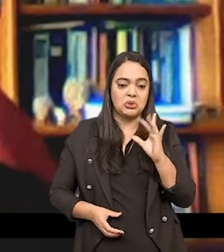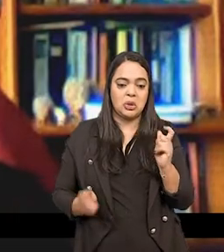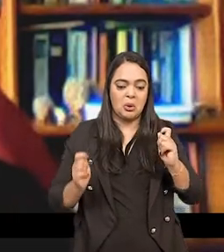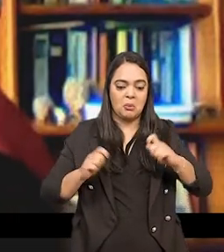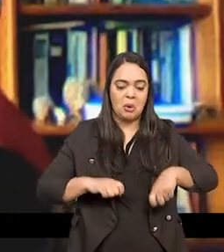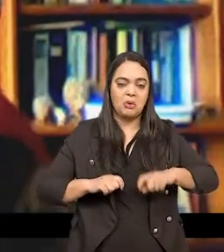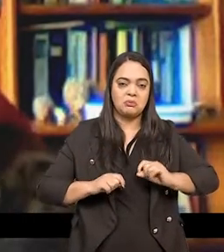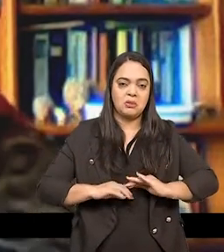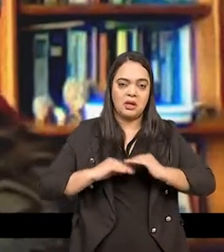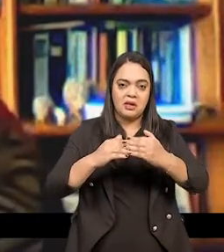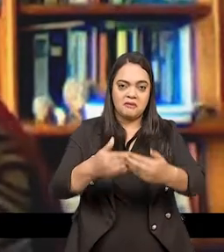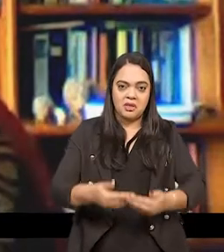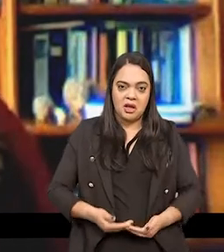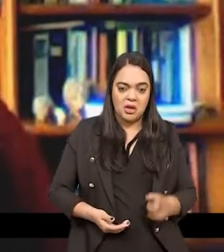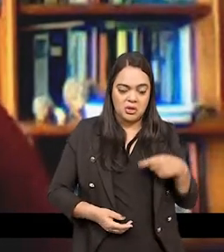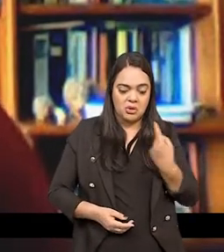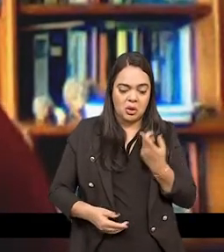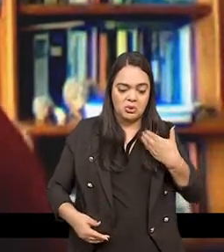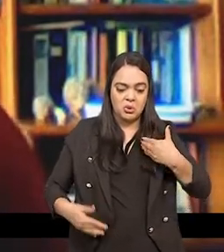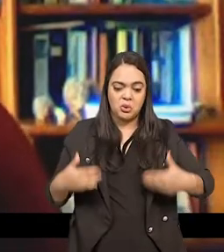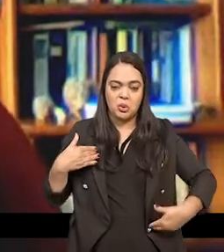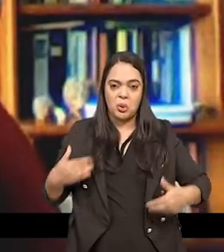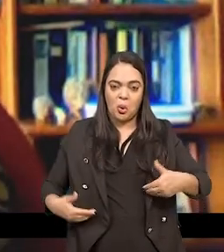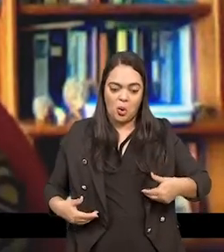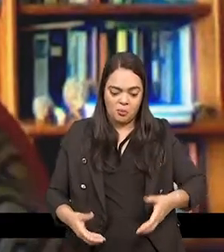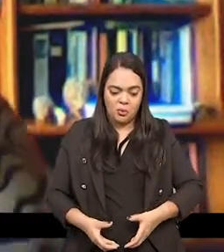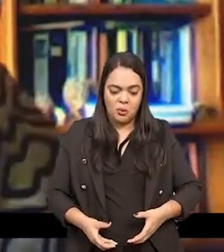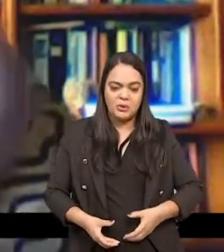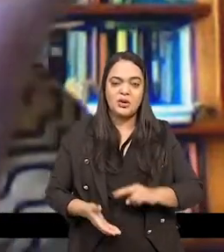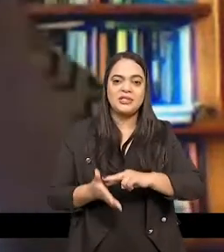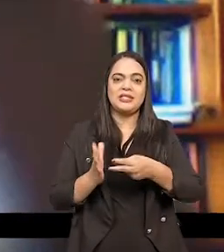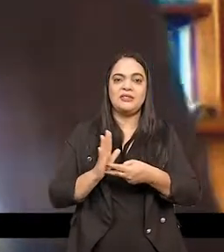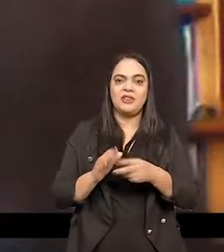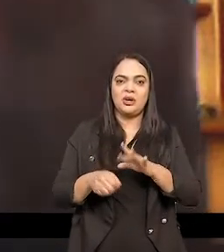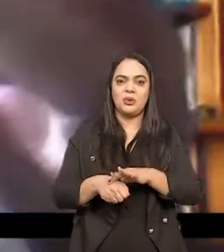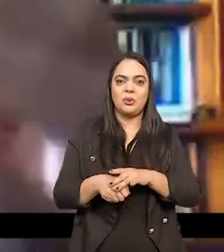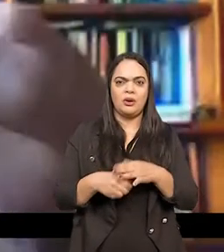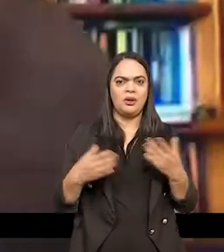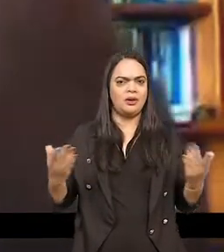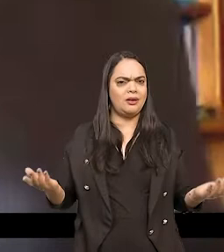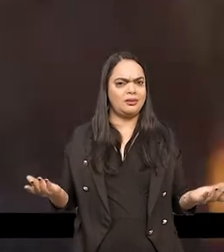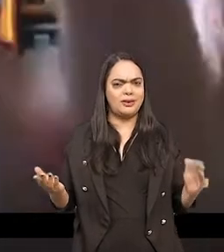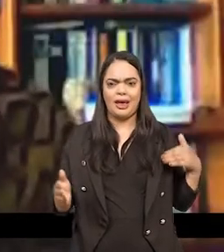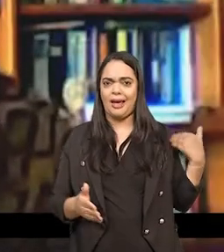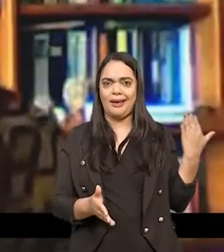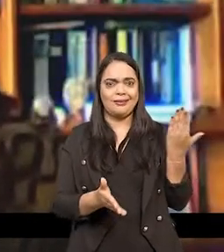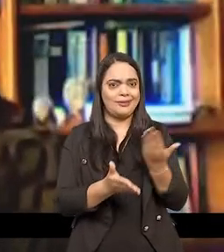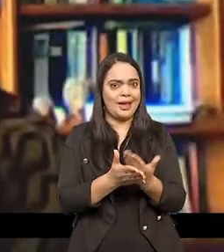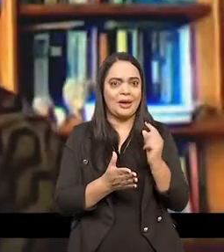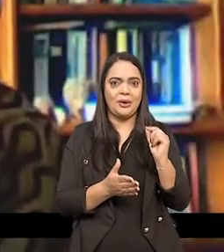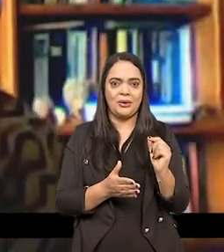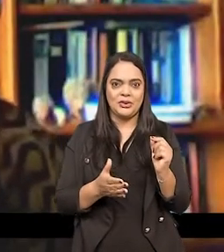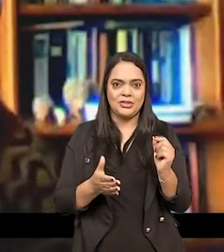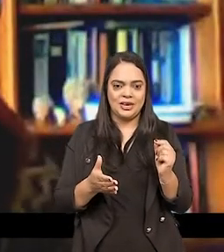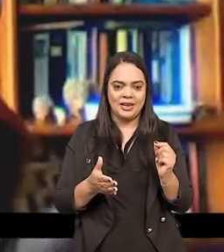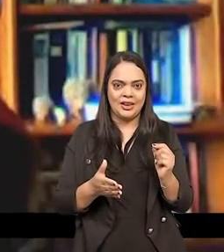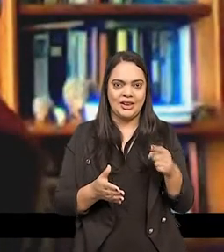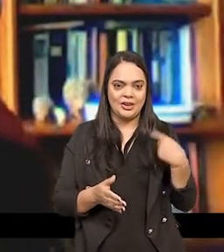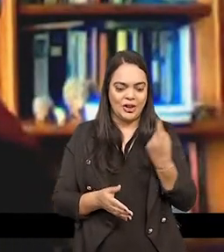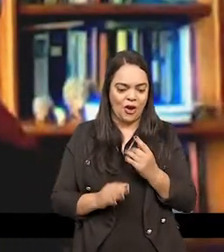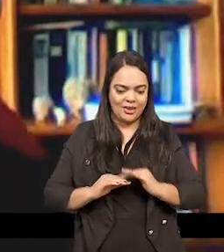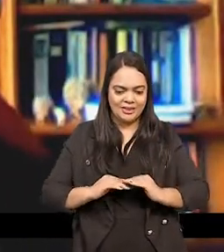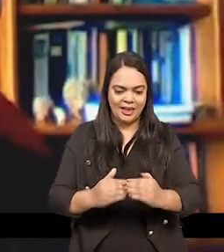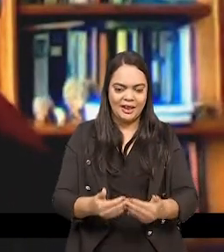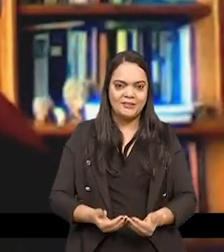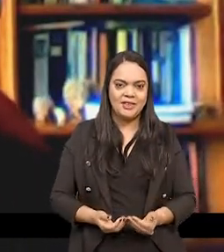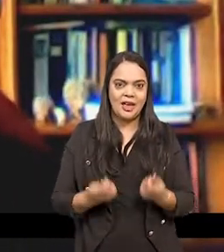Né? Continua ainda esse útero, a maternidade, que deveria ser o signo de privilégios,